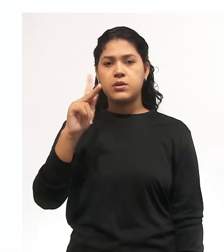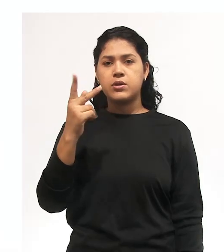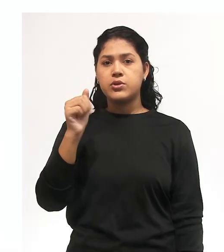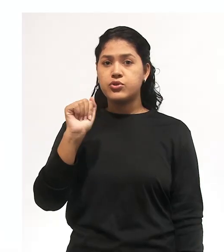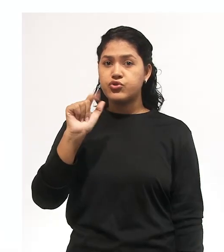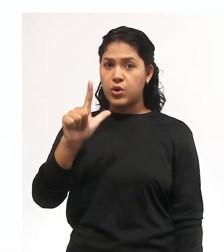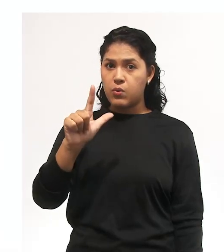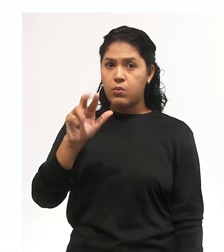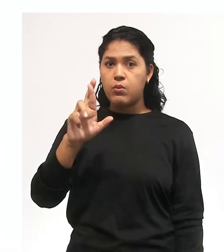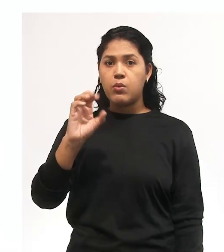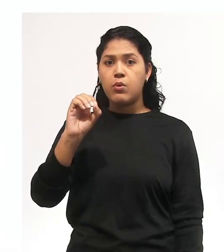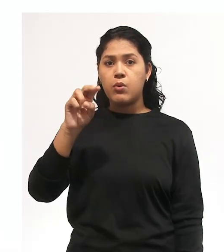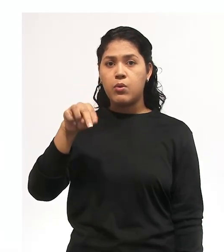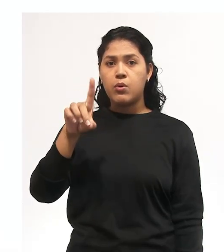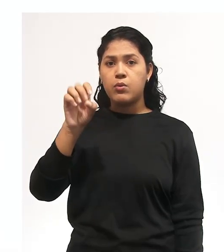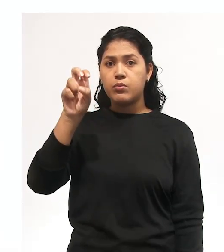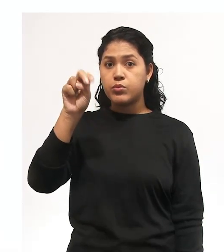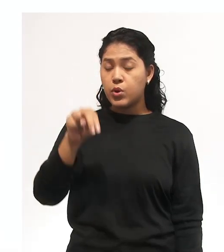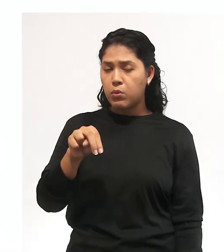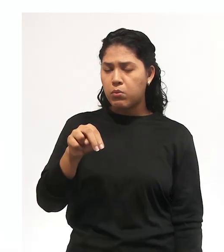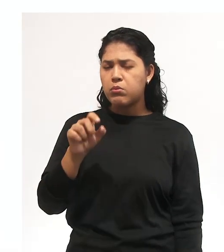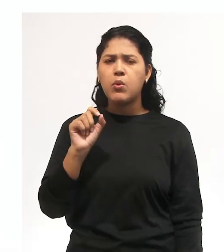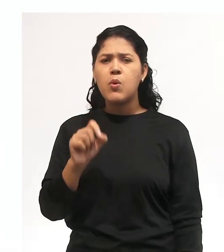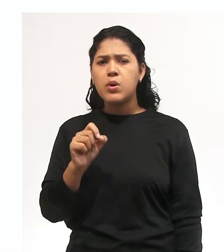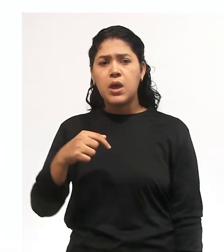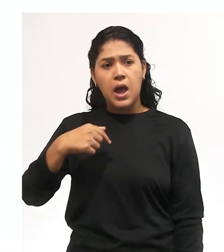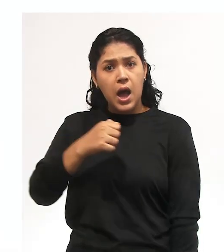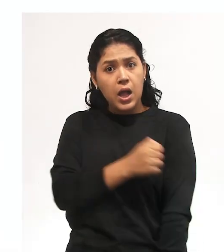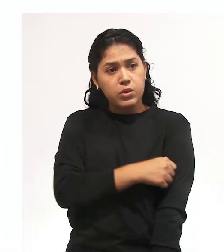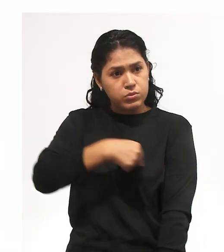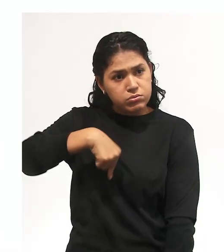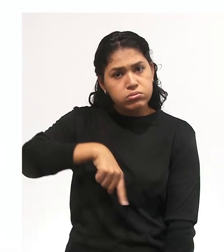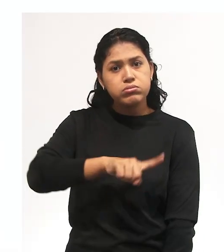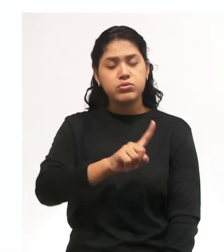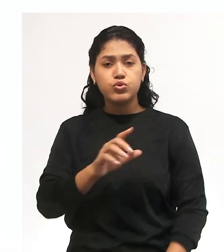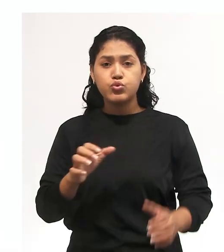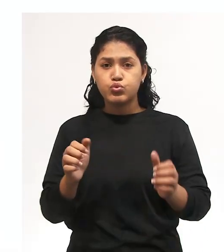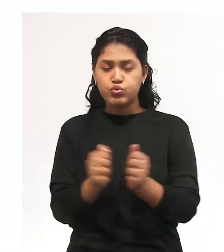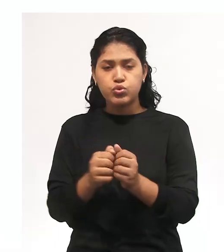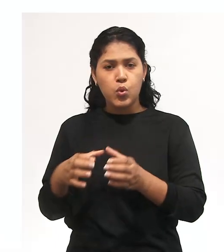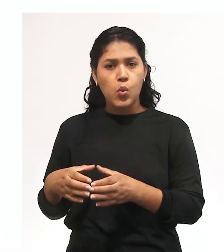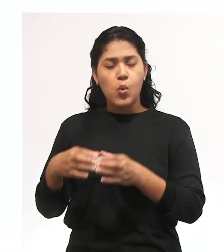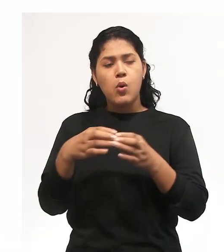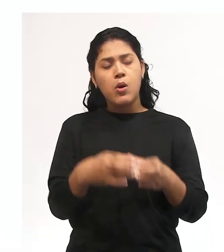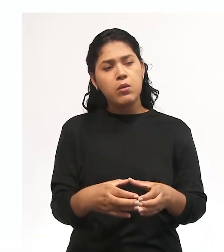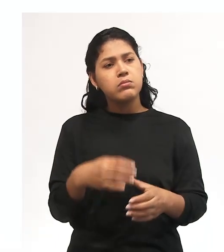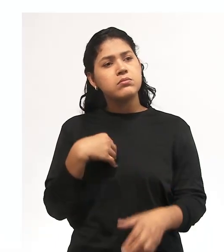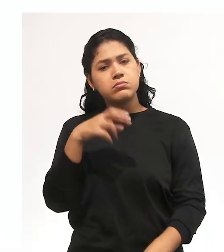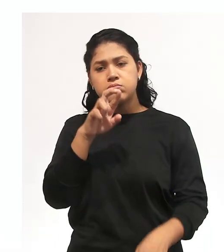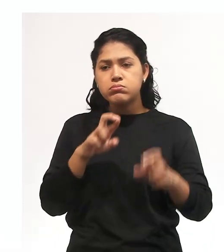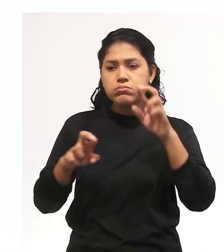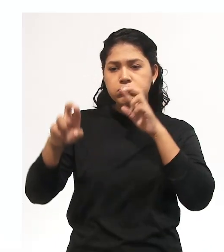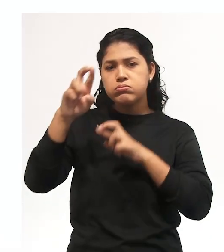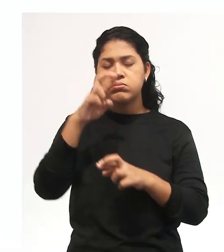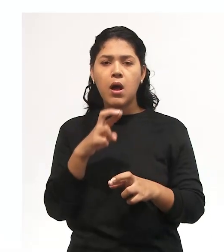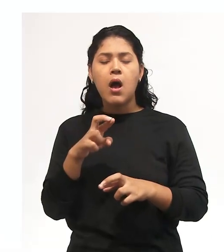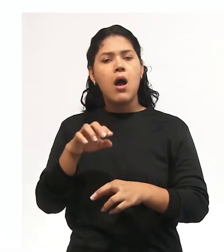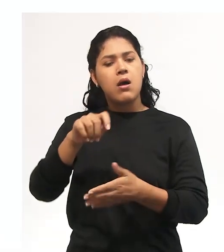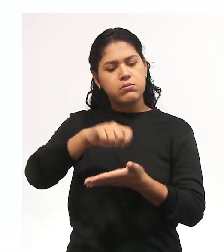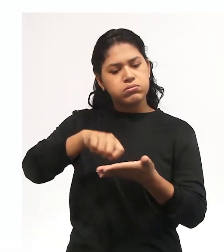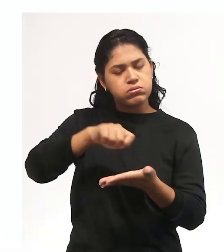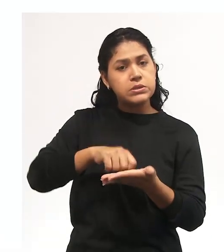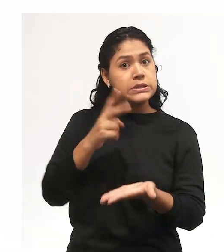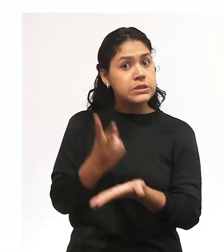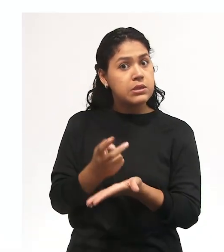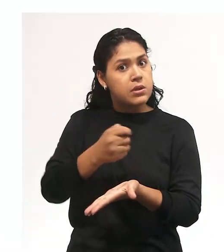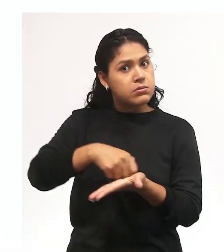nós fizemos essa visita, eles anotaram sobre a breve história de Marechal Rondon, os tipos de construção,